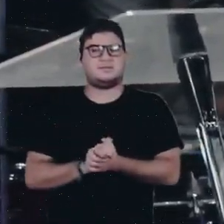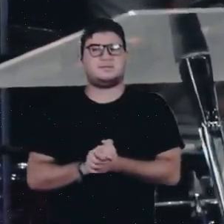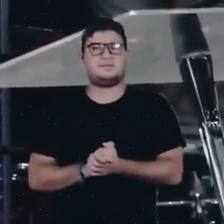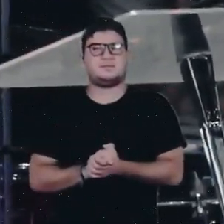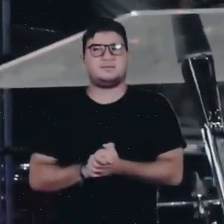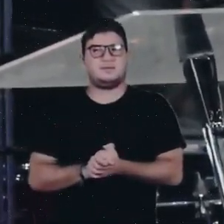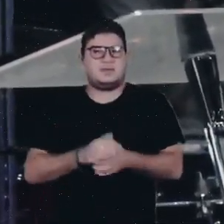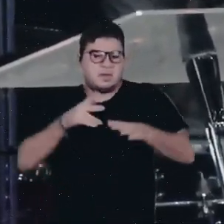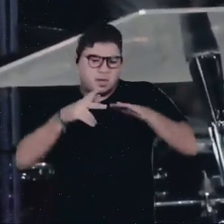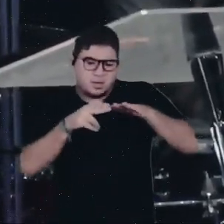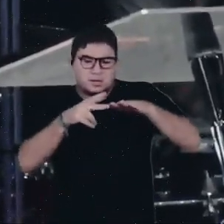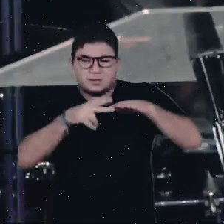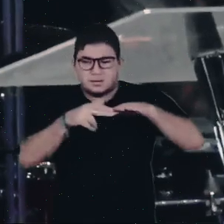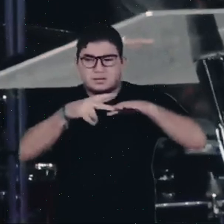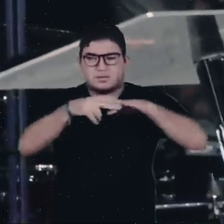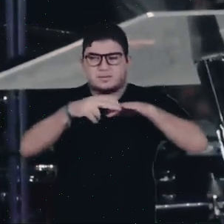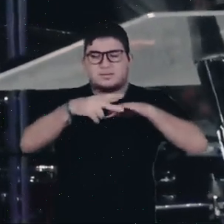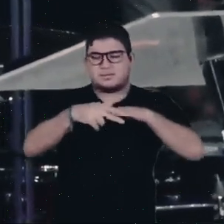pode cortar a sua unha?